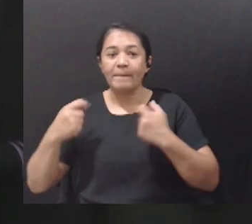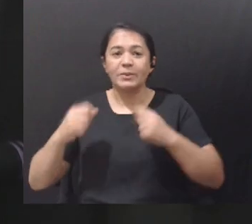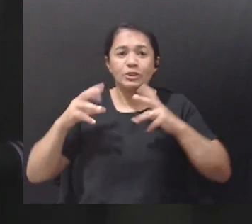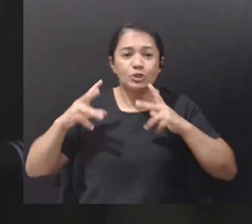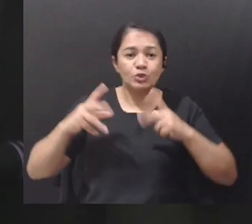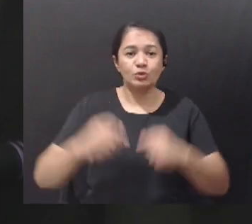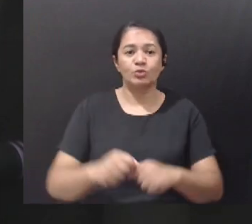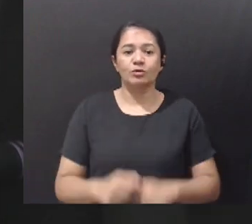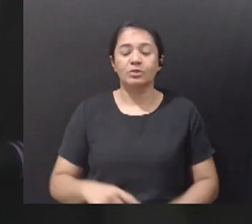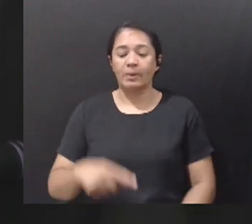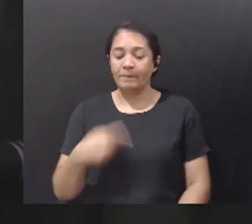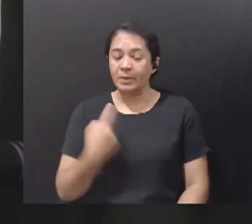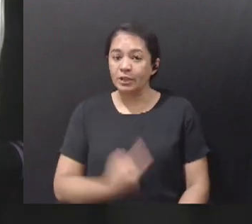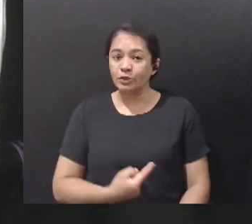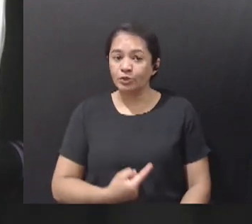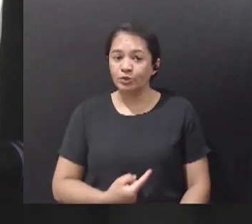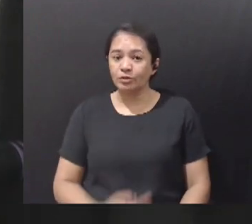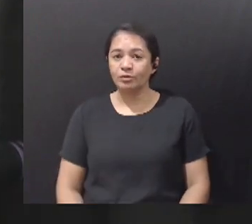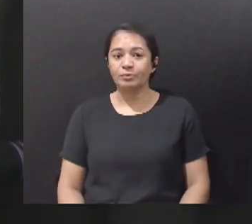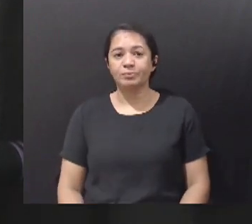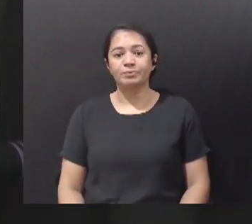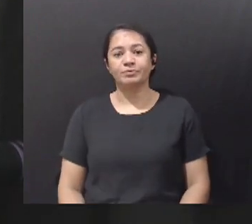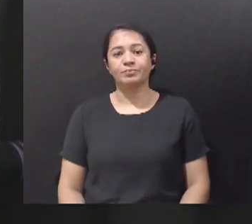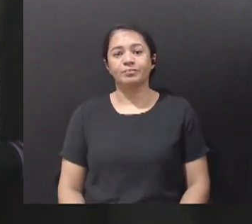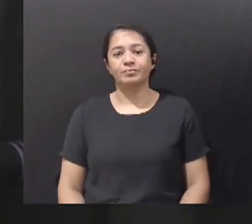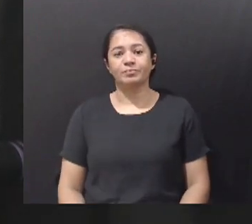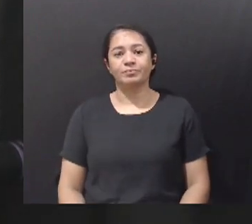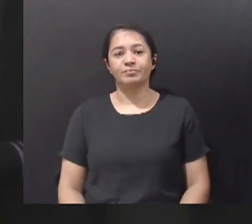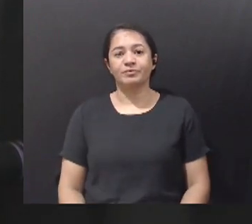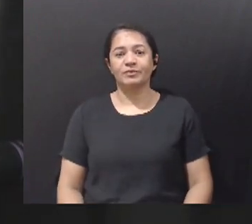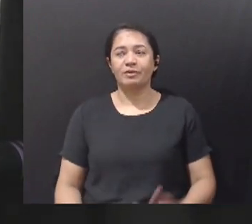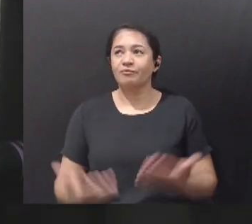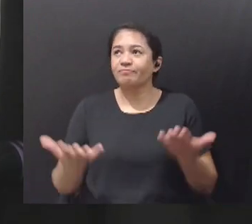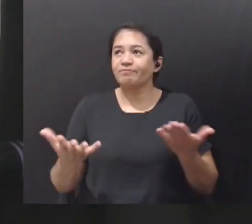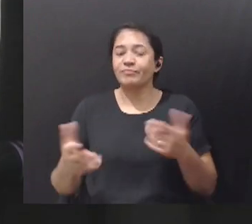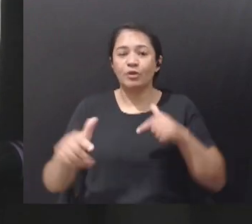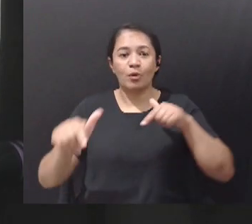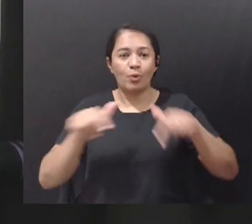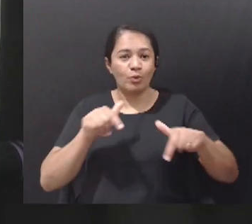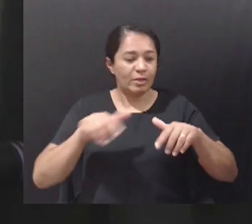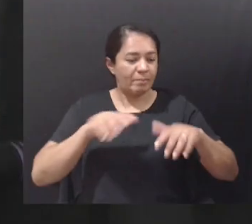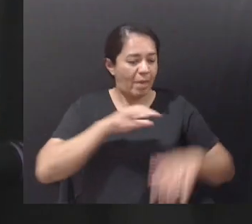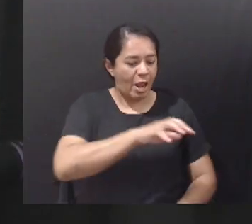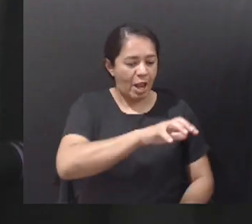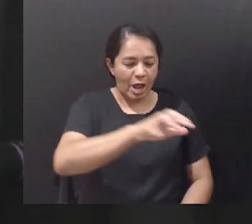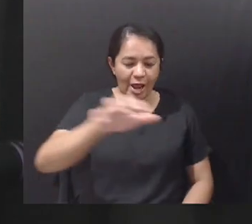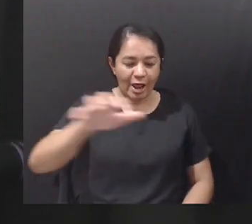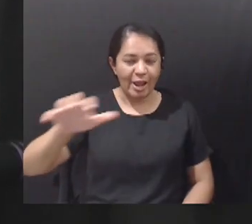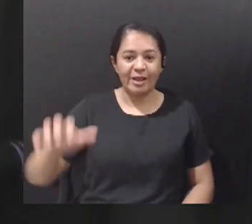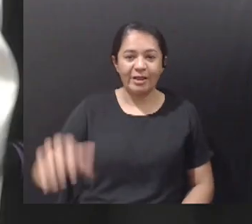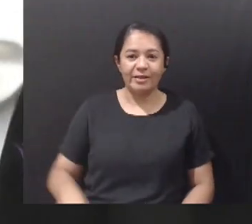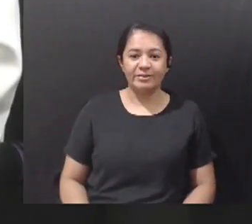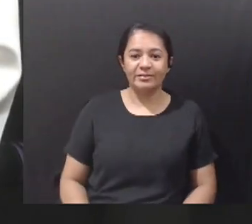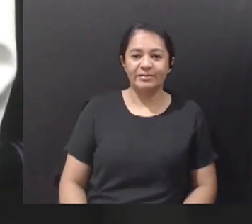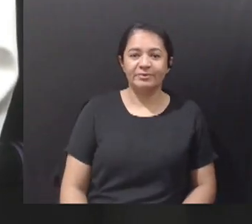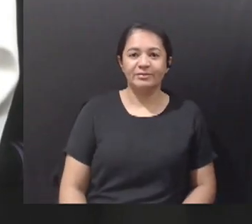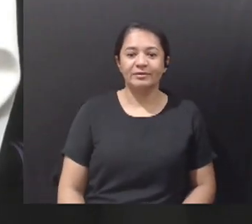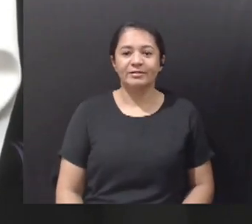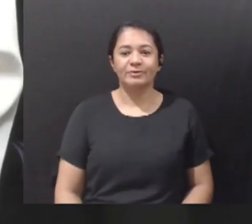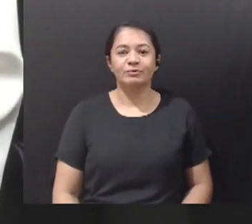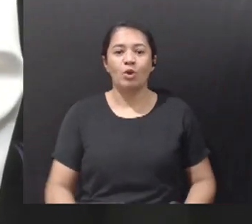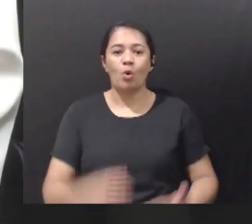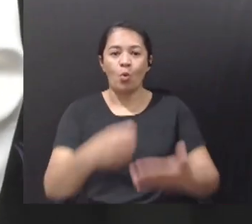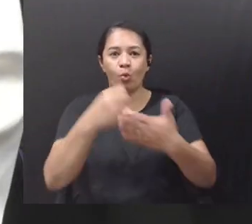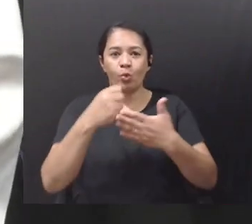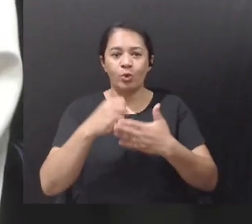nós, foi um inseparado de trabalho que trouxe a sociedade mais de